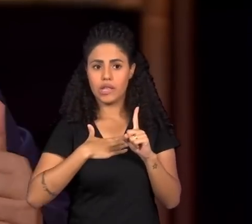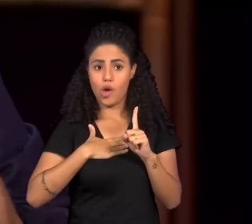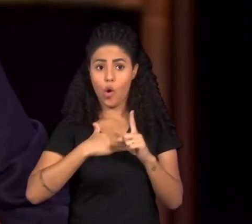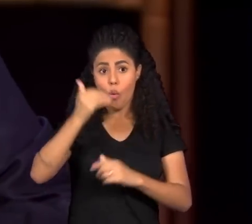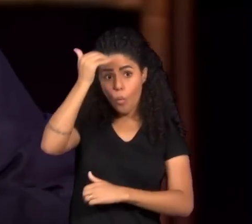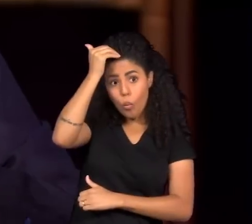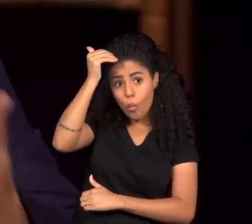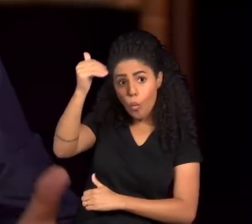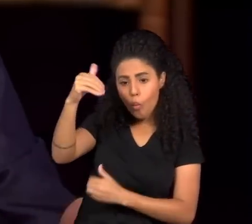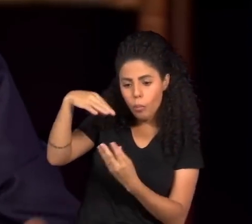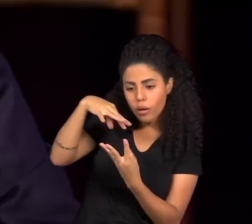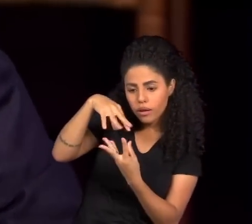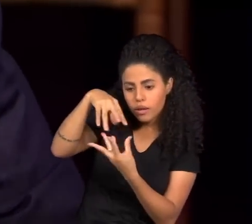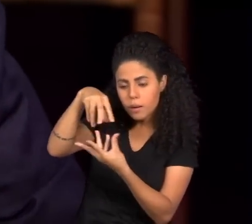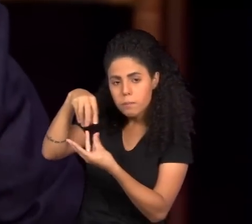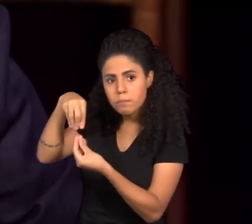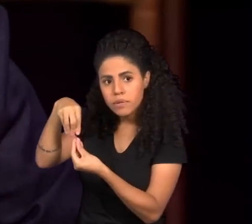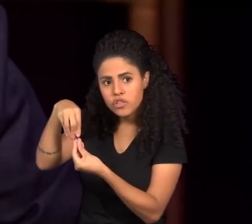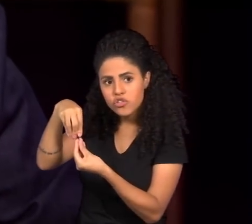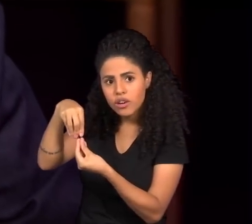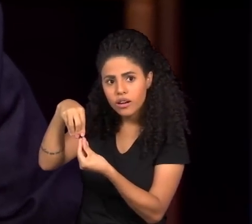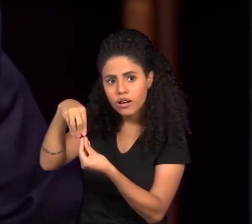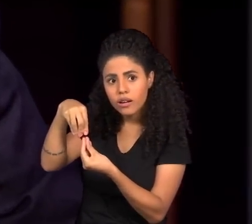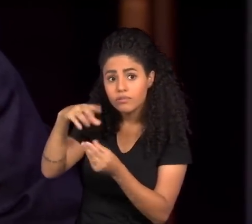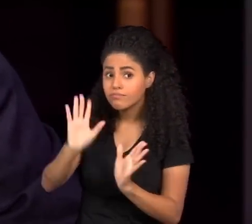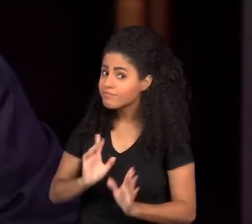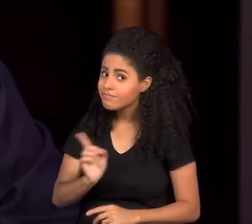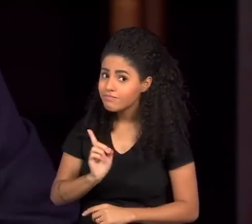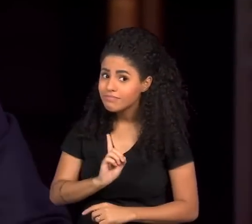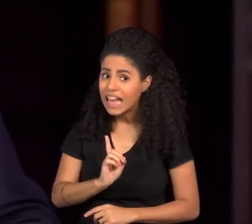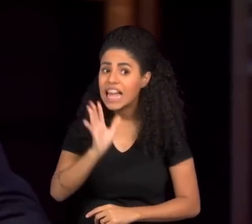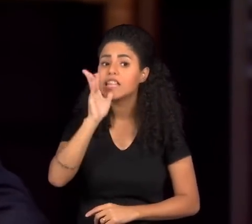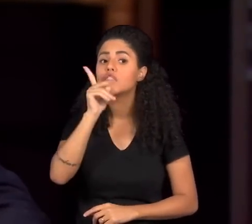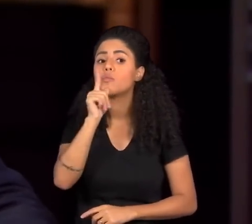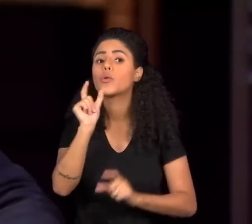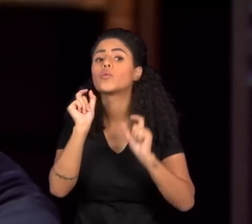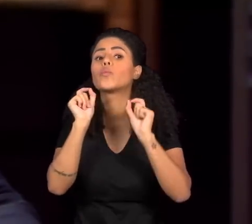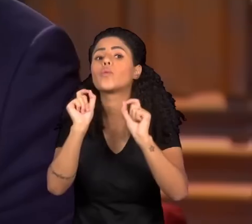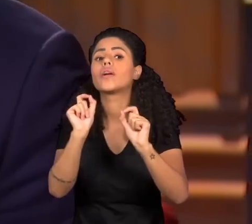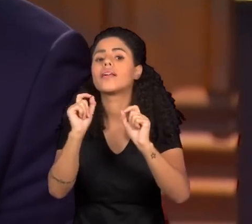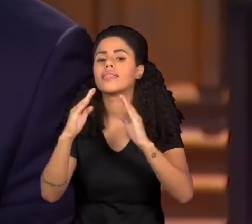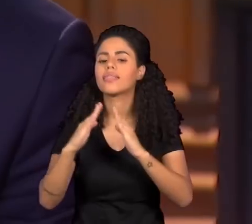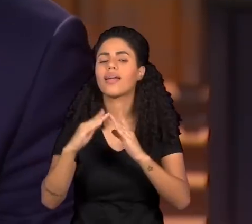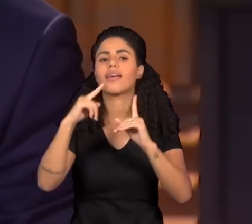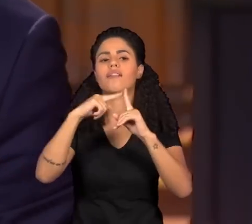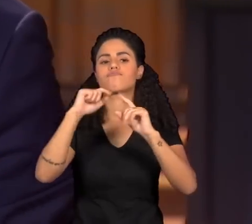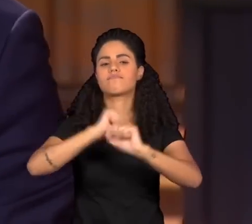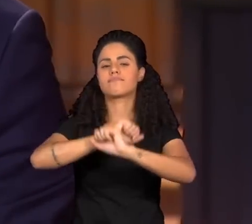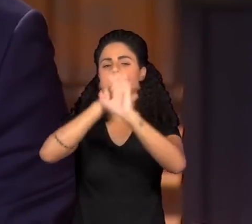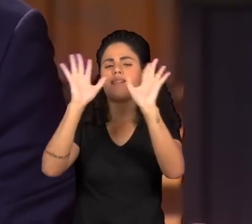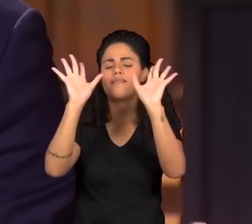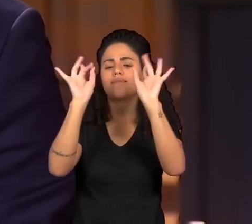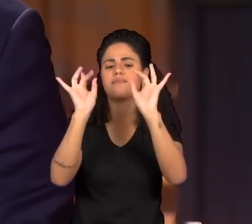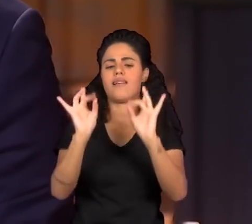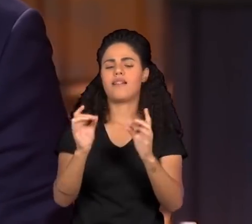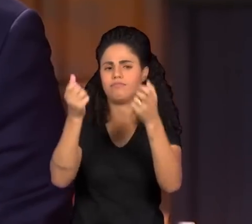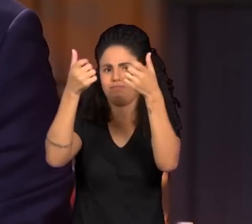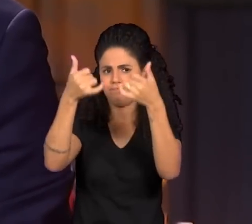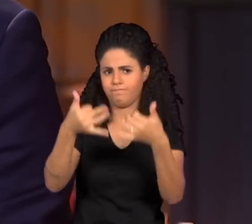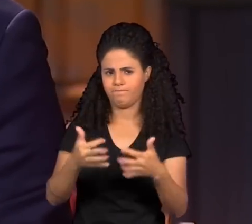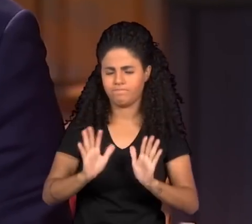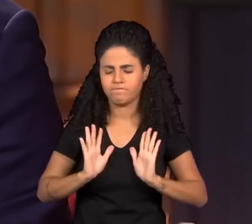é culpa da demora da transparência da igreja. Sim e não. Sim e não.